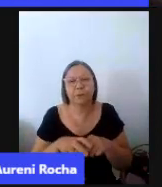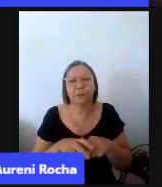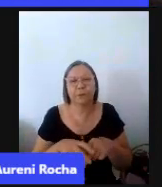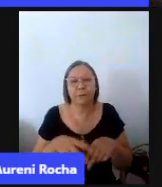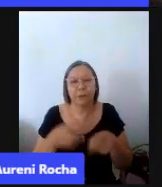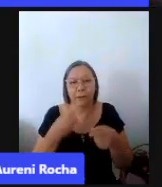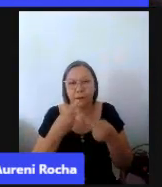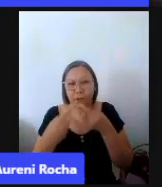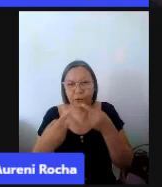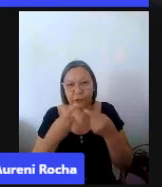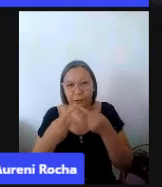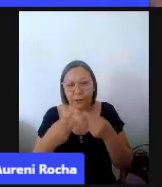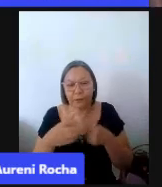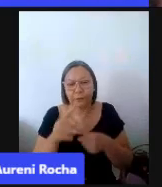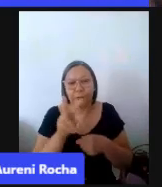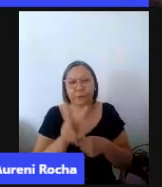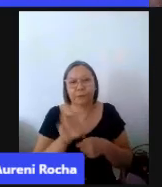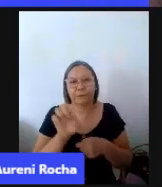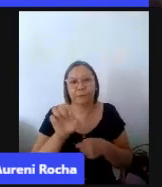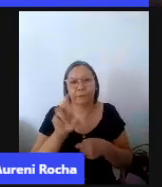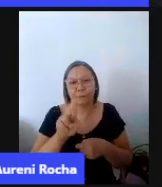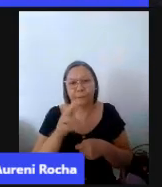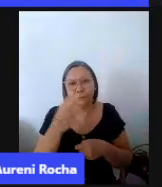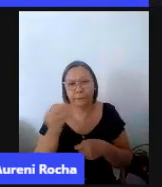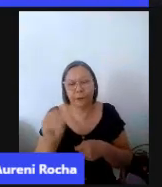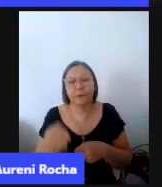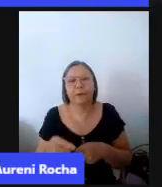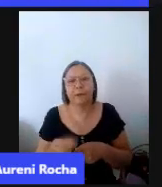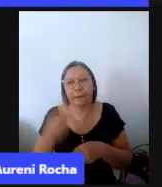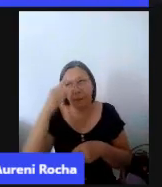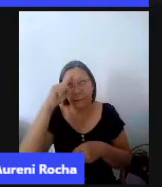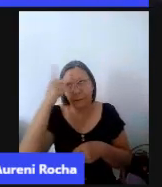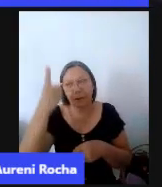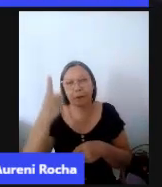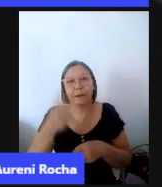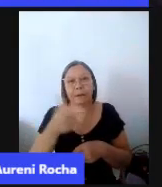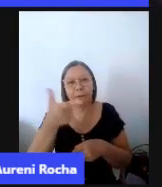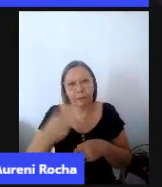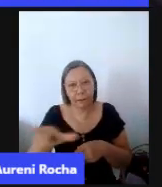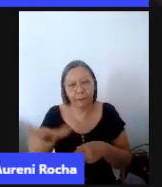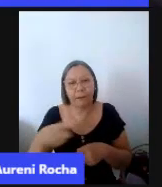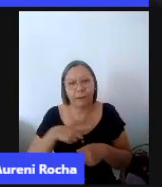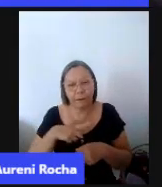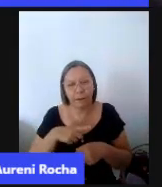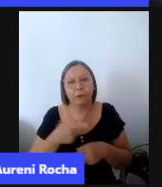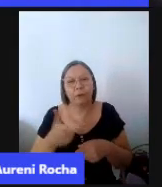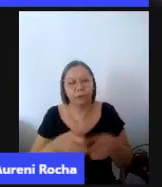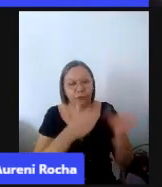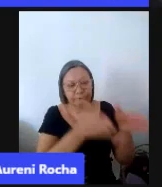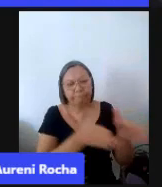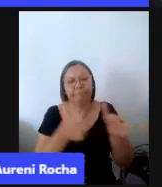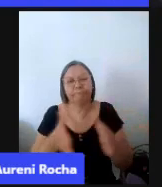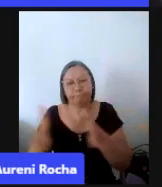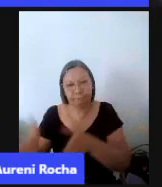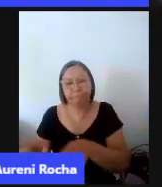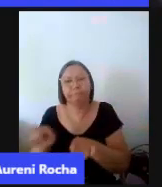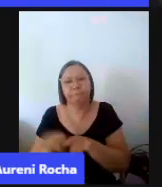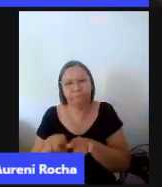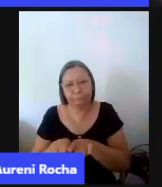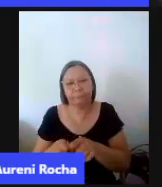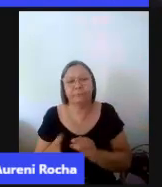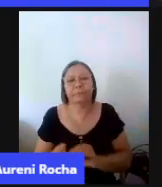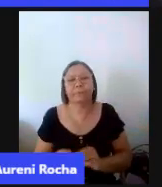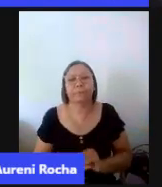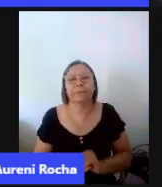também em outras estações. Pode baixar, professor. Além disso, a